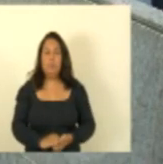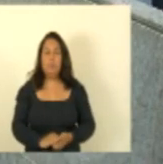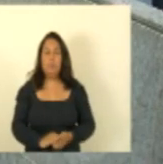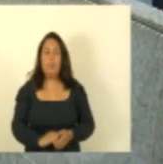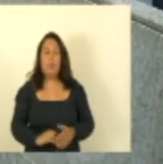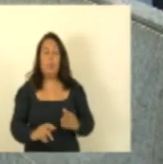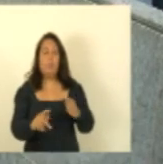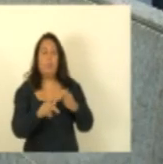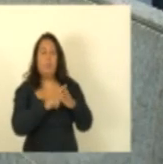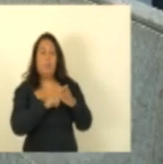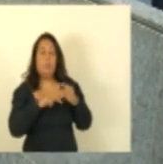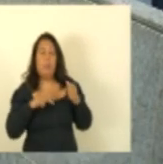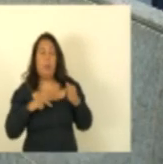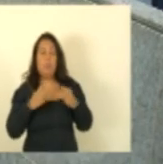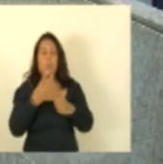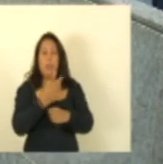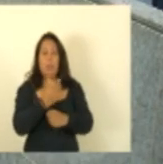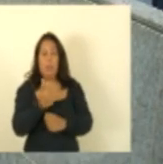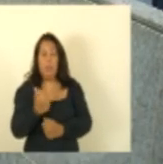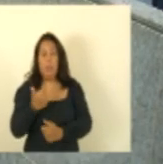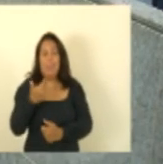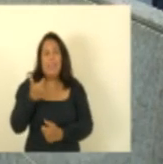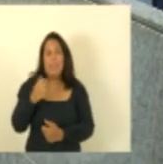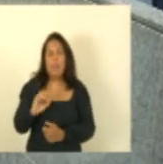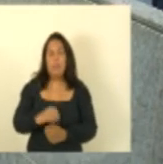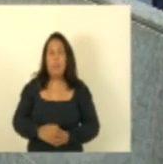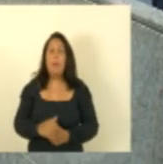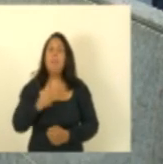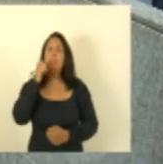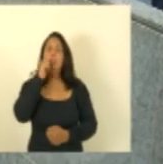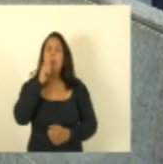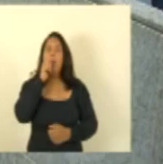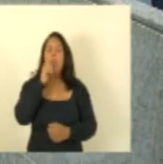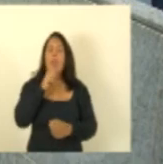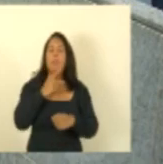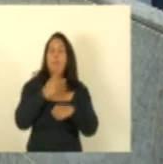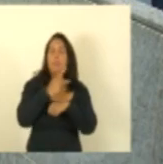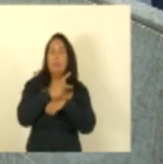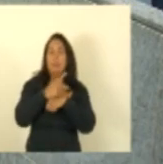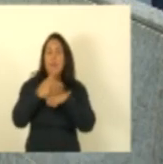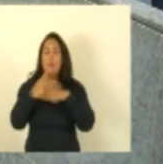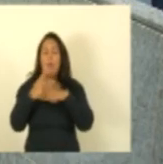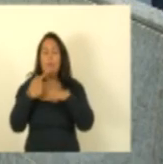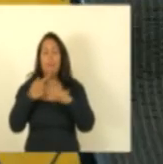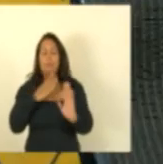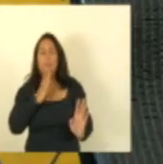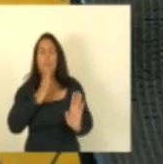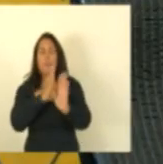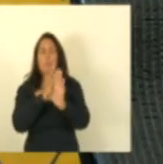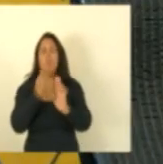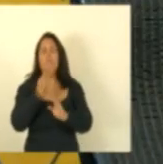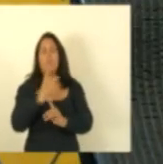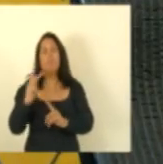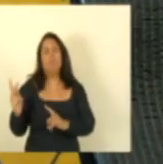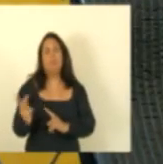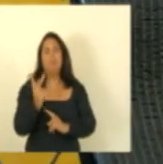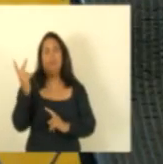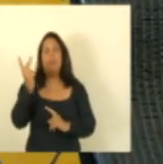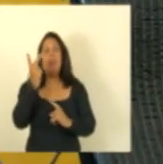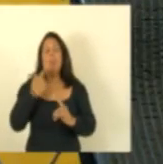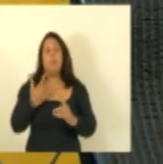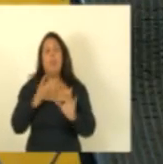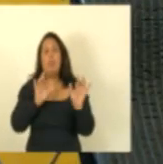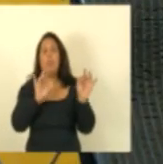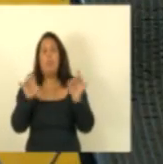Provérbios 31, 10. A mulher virtuosa, quem achará? O seu valor muito excede ao